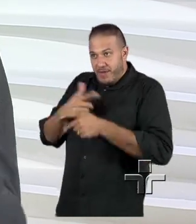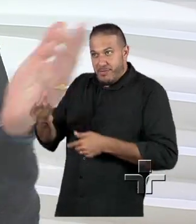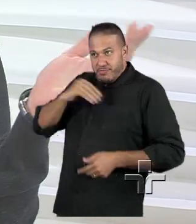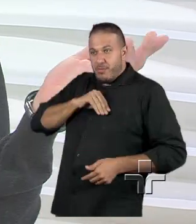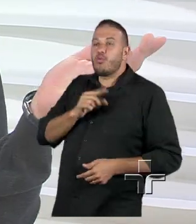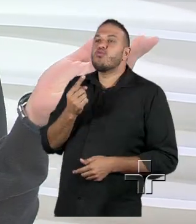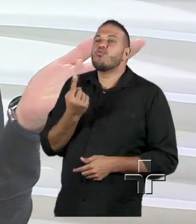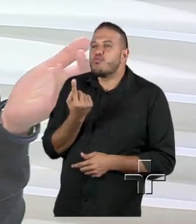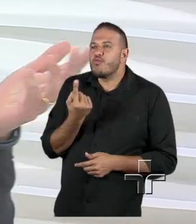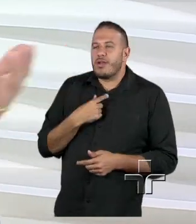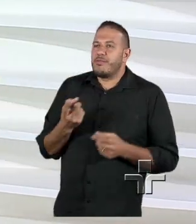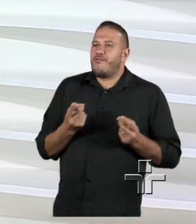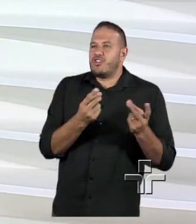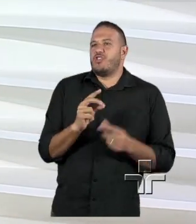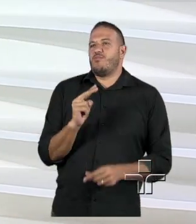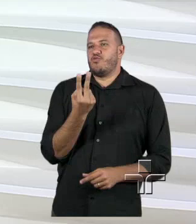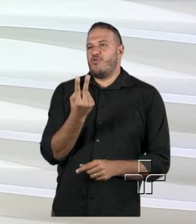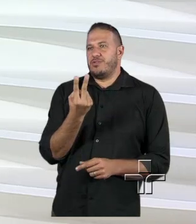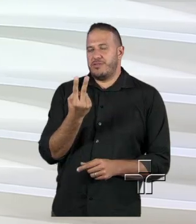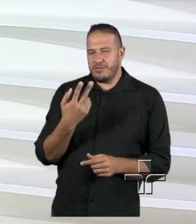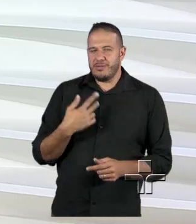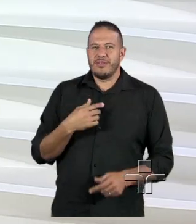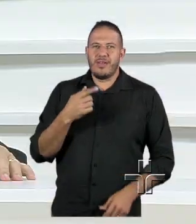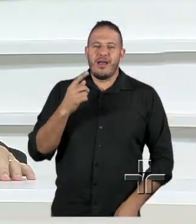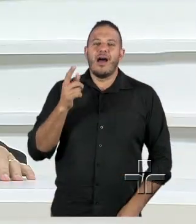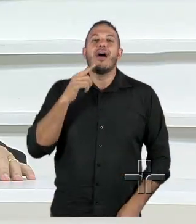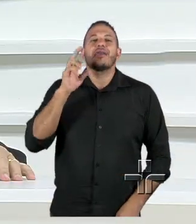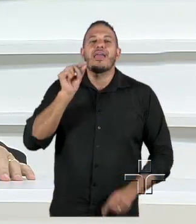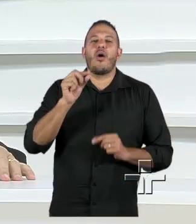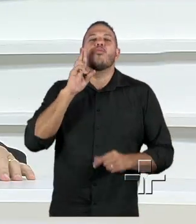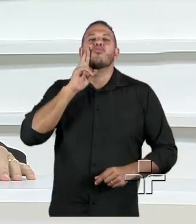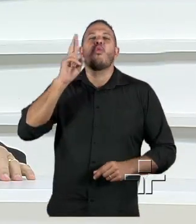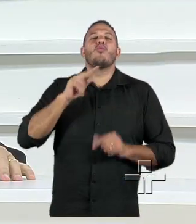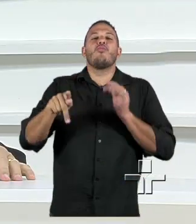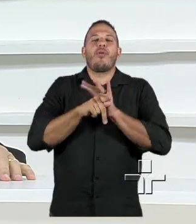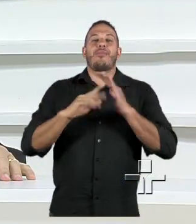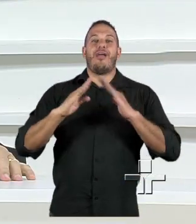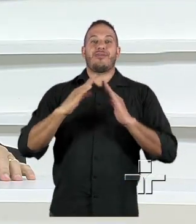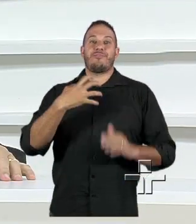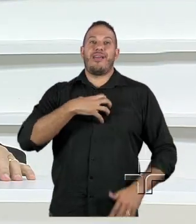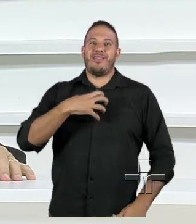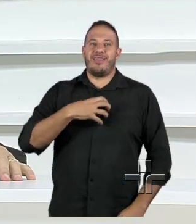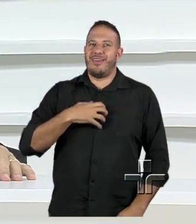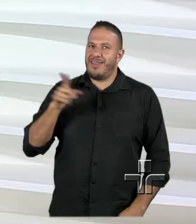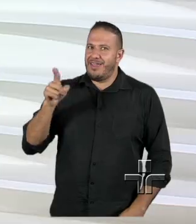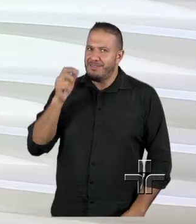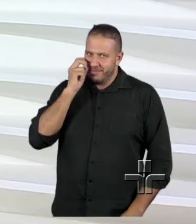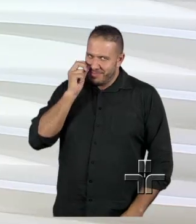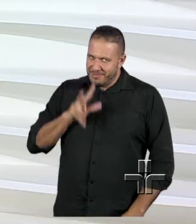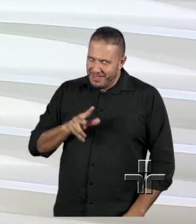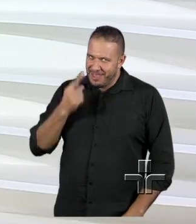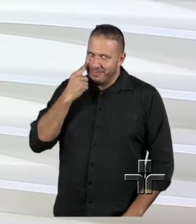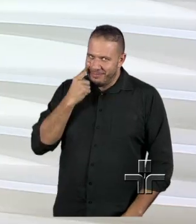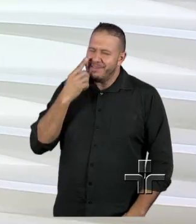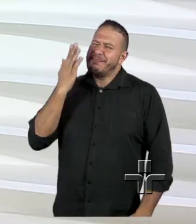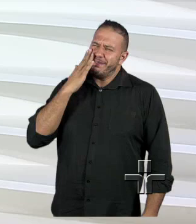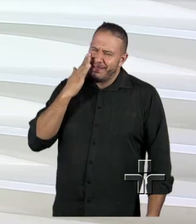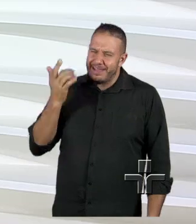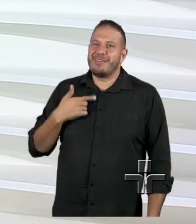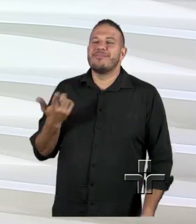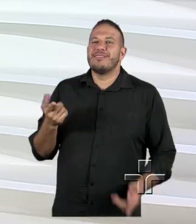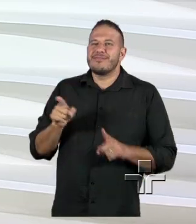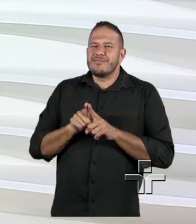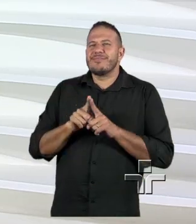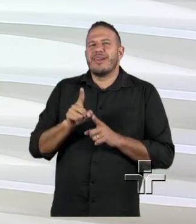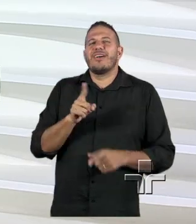uma conta boa essa. O Klein da Casas Bahia. Klein, saudoso, viu? Nosso Veja, Ricardo, público.